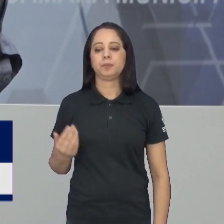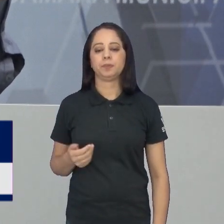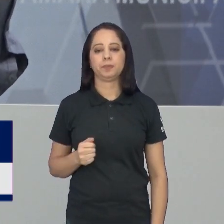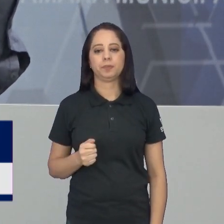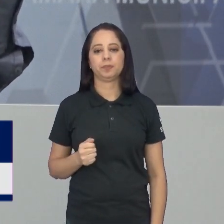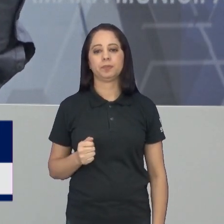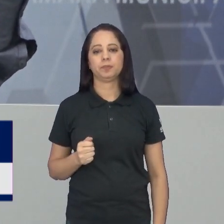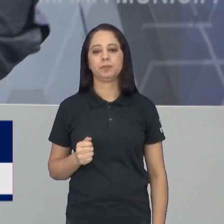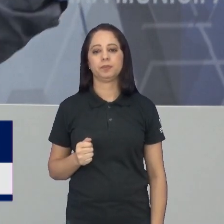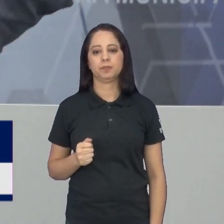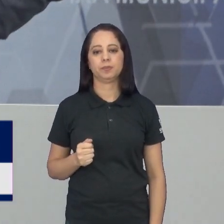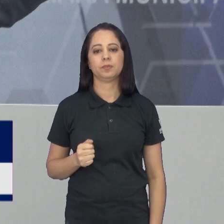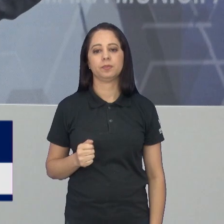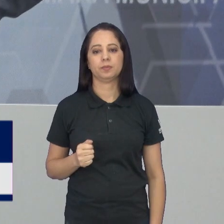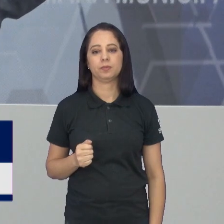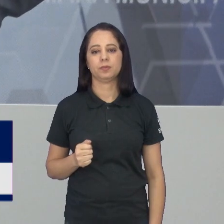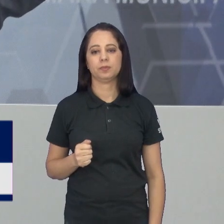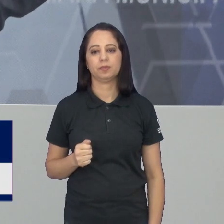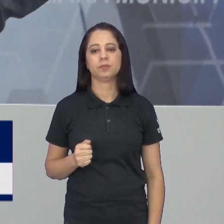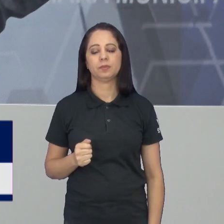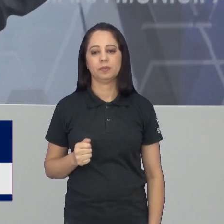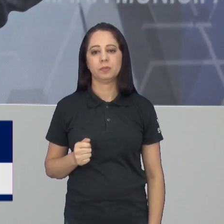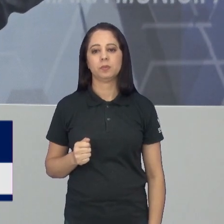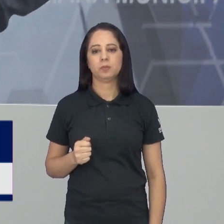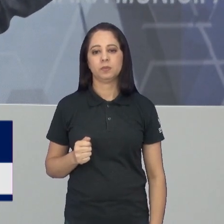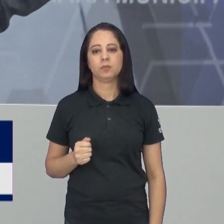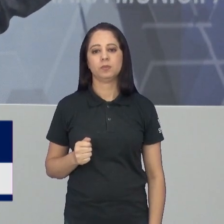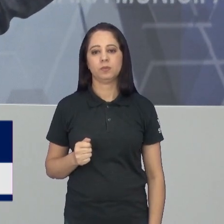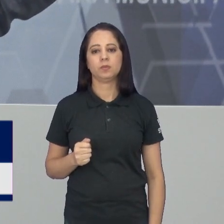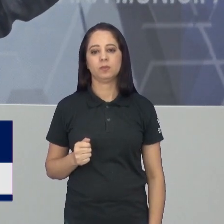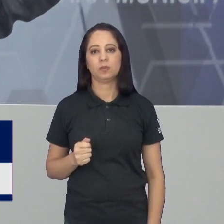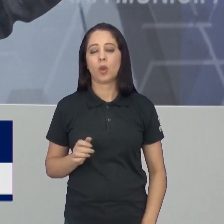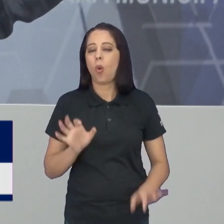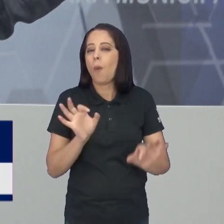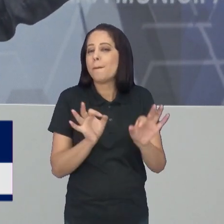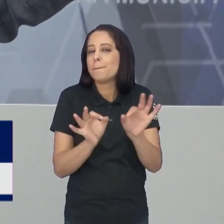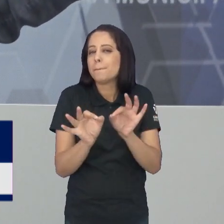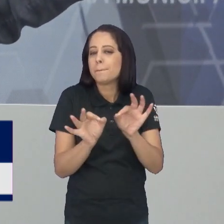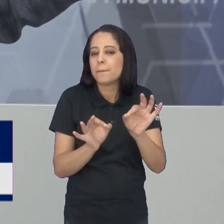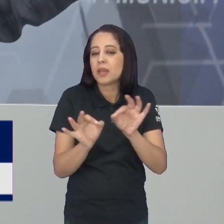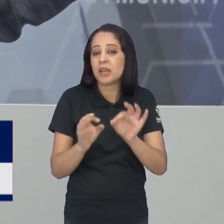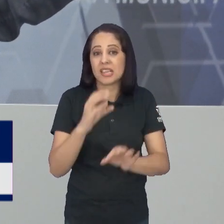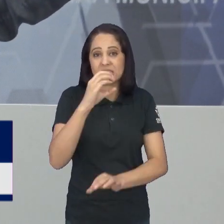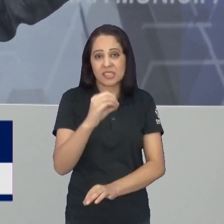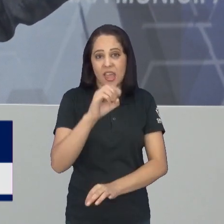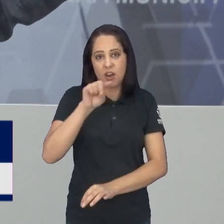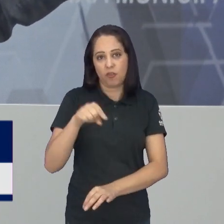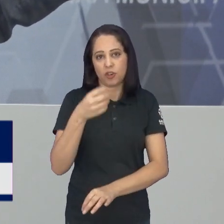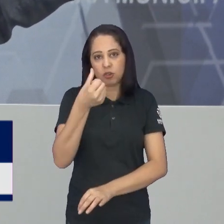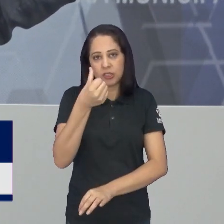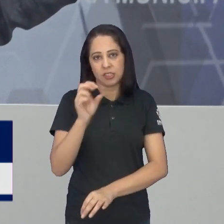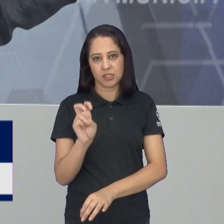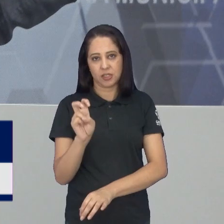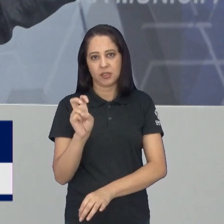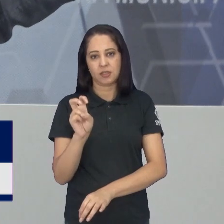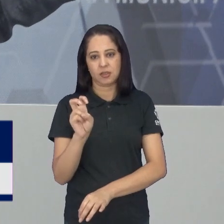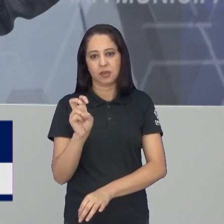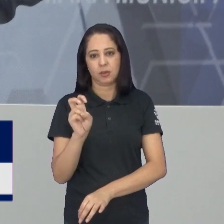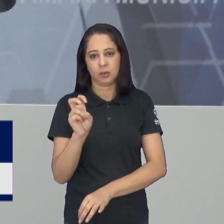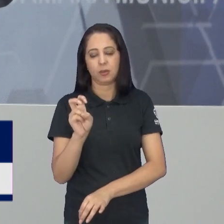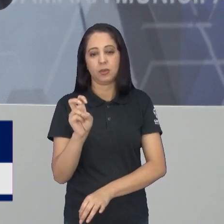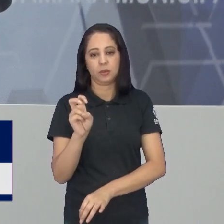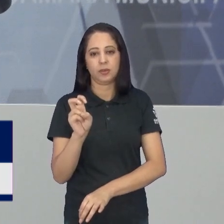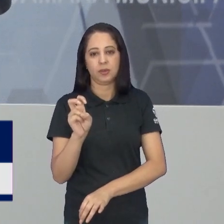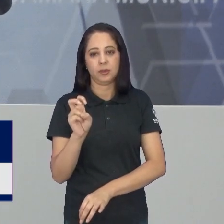né? O coeficiente ali, ó, o fator de planejamento é 0,65.